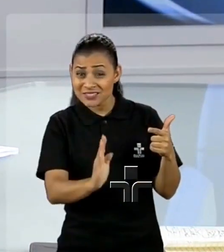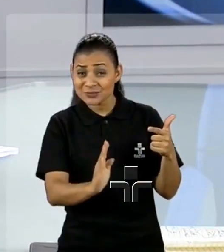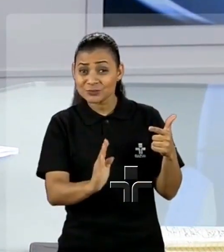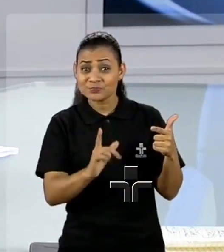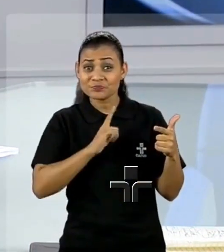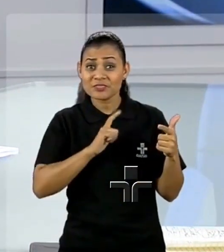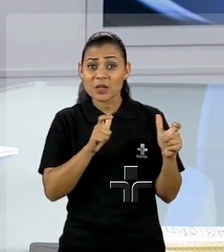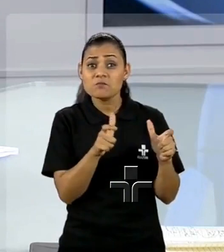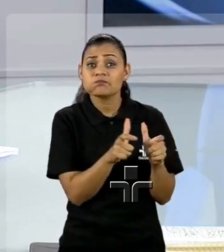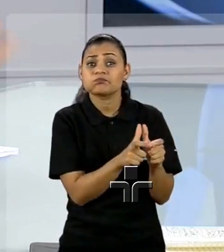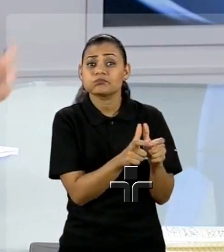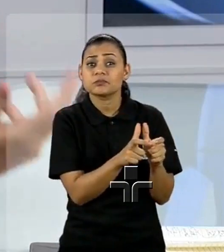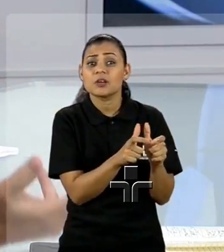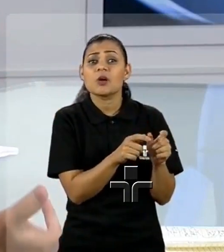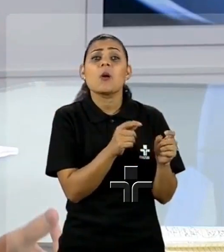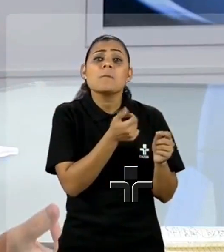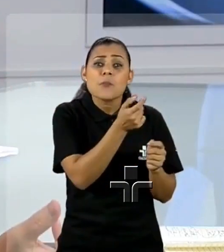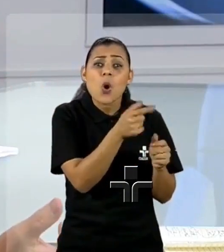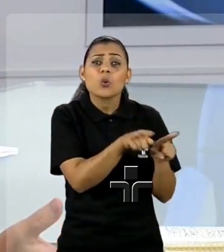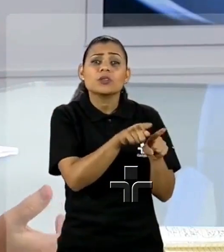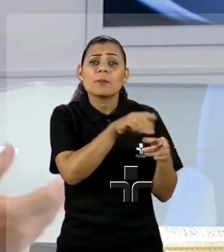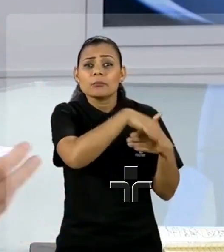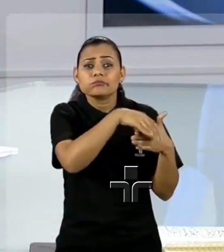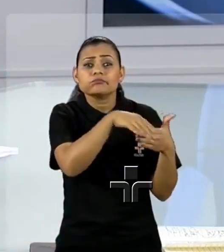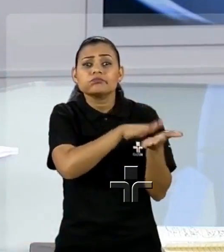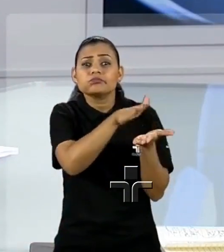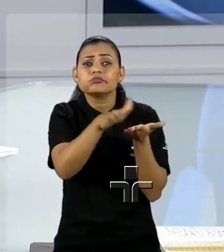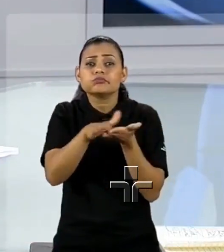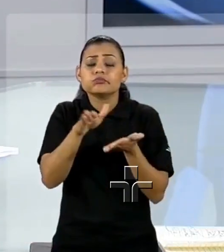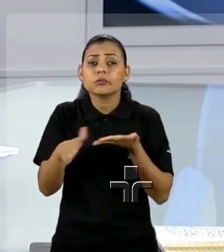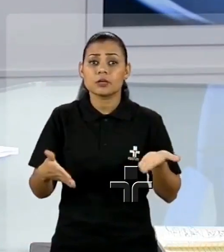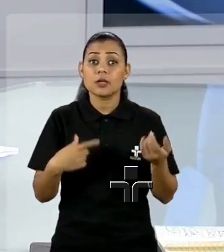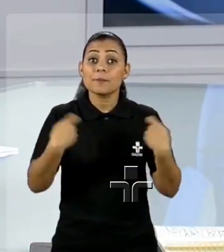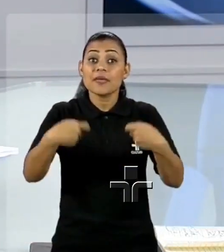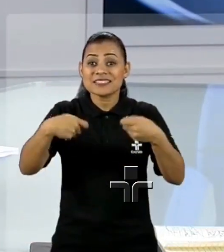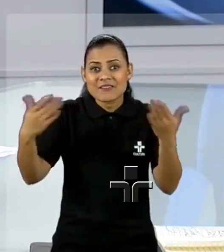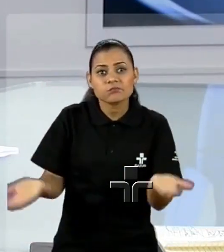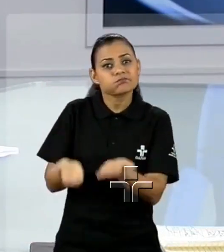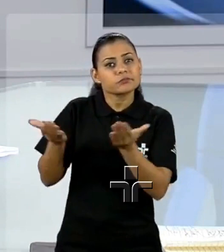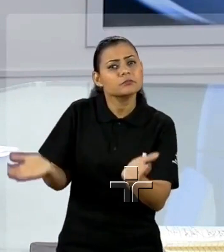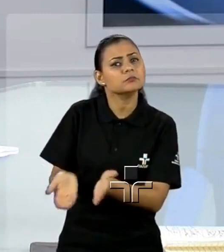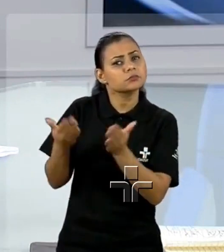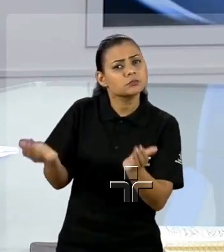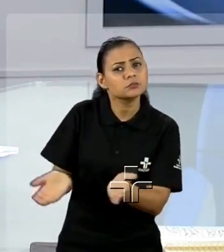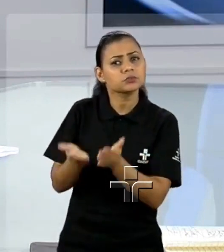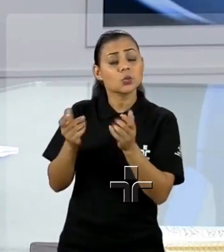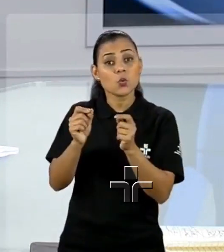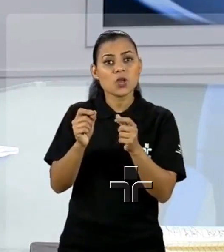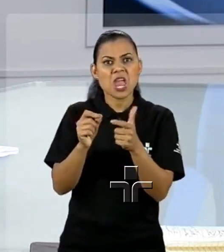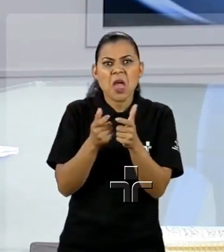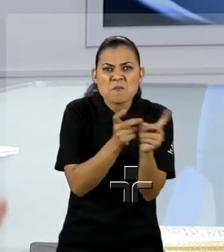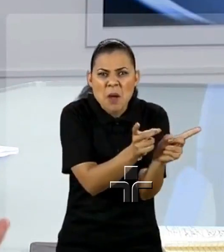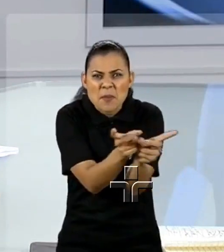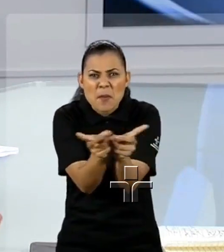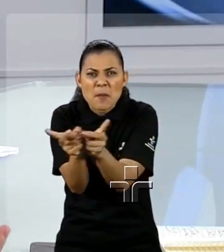número pequeno de tiragem, isso encarece o produto. Então, nós precisaríamos estimular a tiragens grandes, em grande